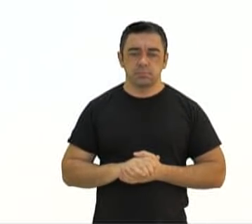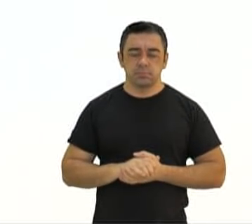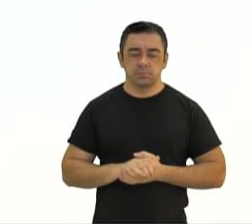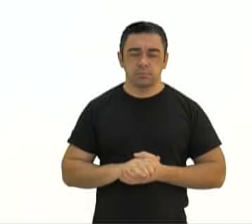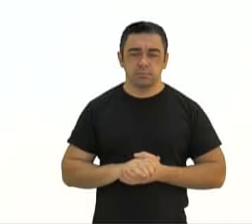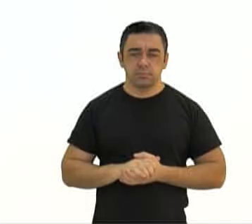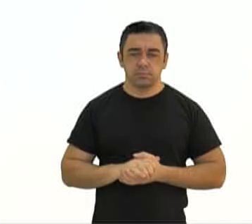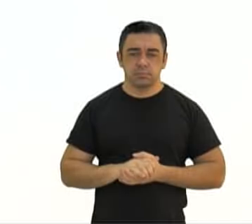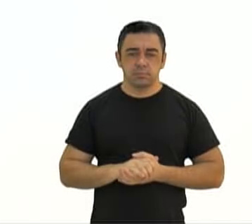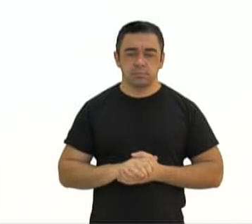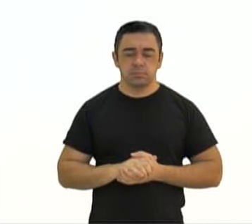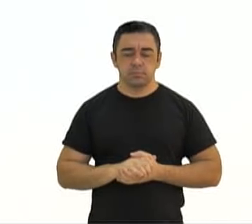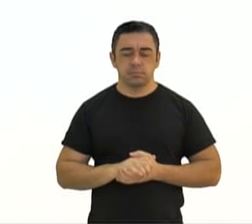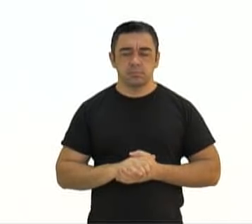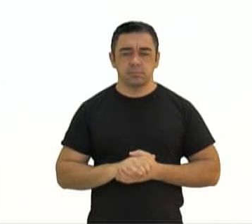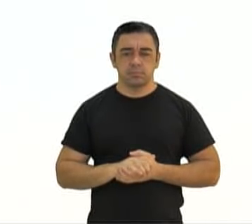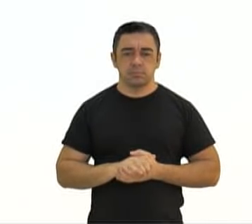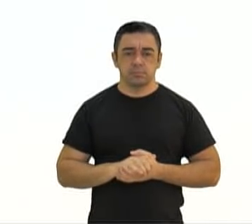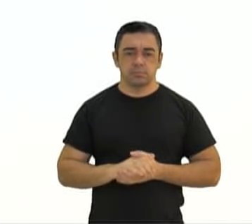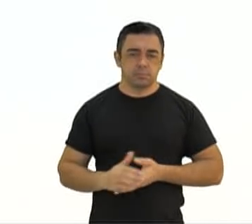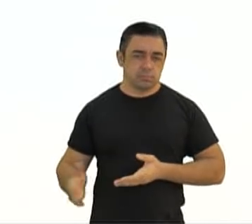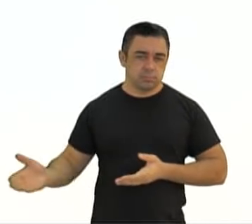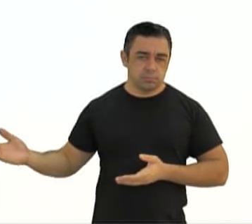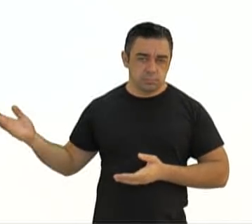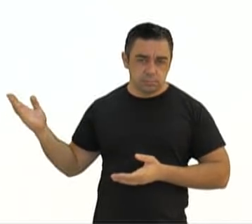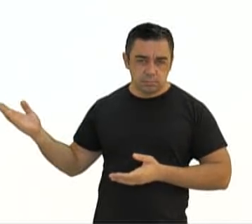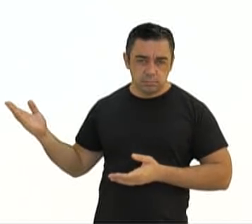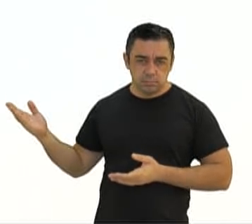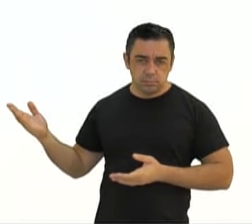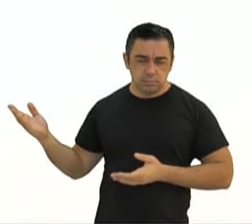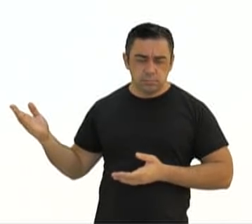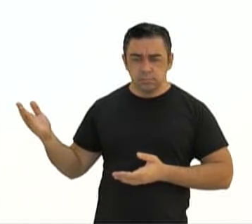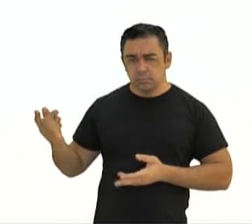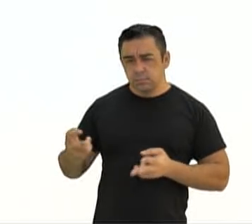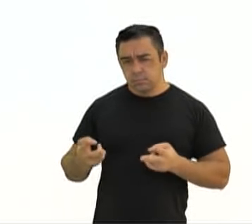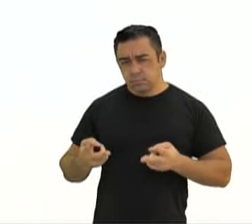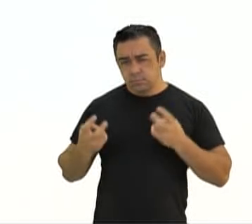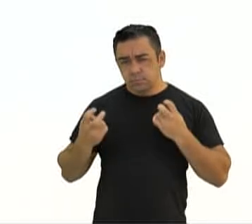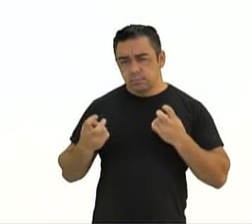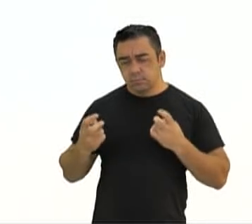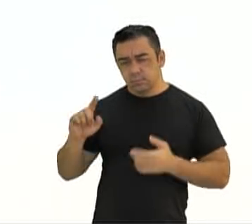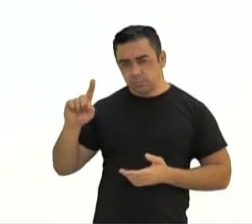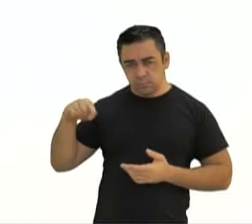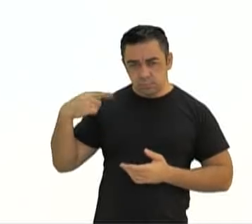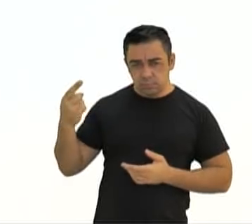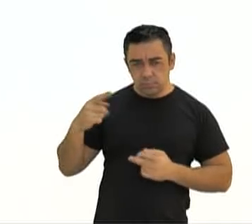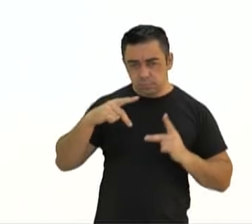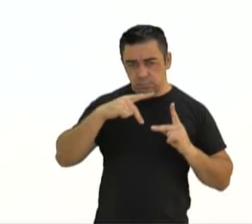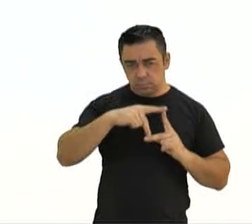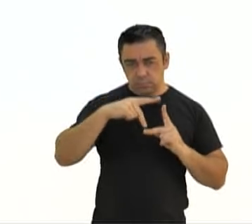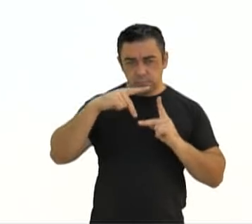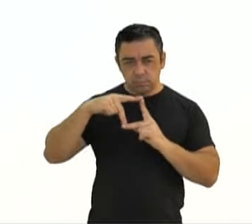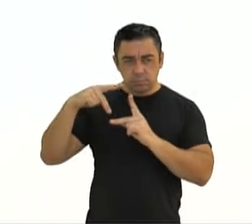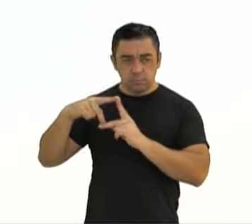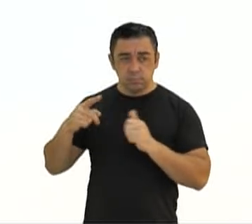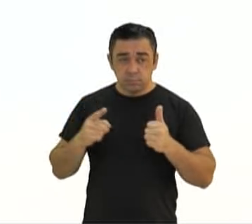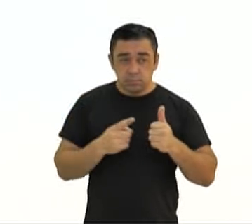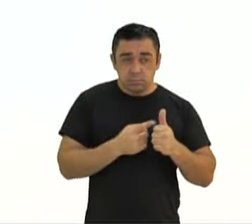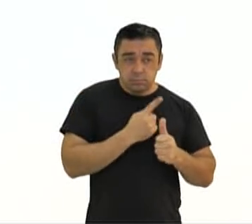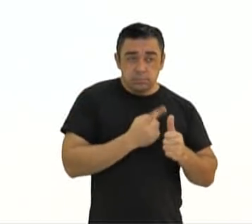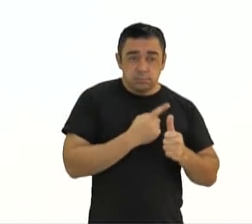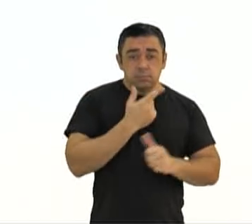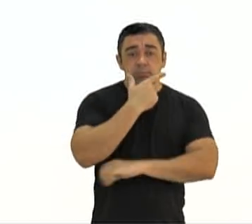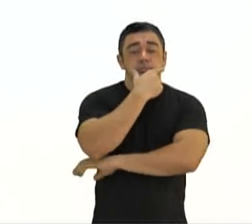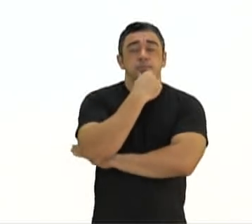escrever, teve uma ideia e então começou. Vamos observar isso na própria tirinha. No primeiro